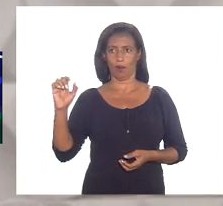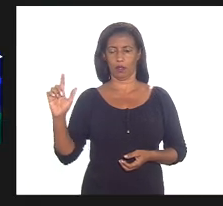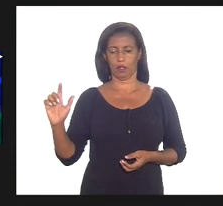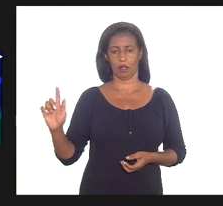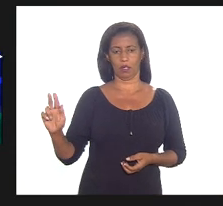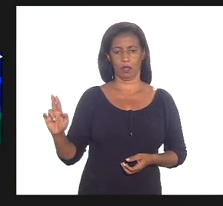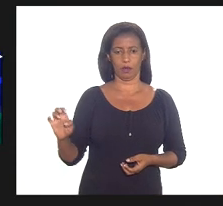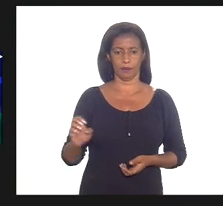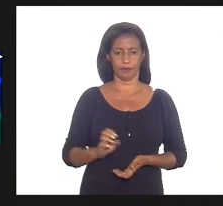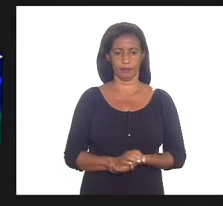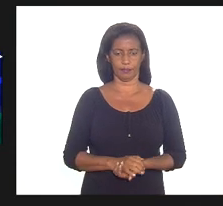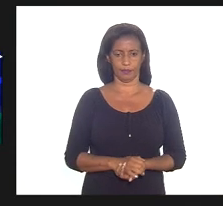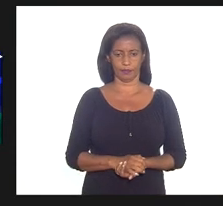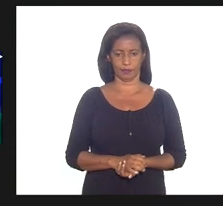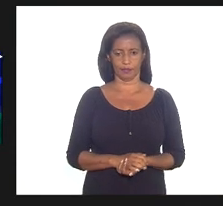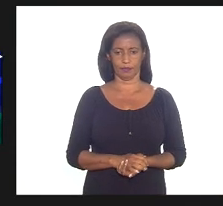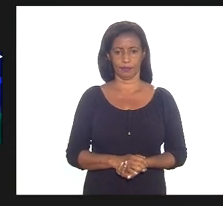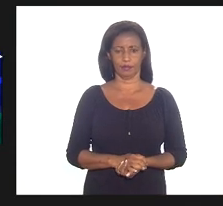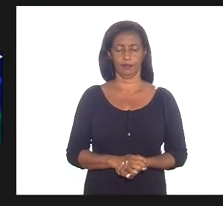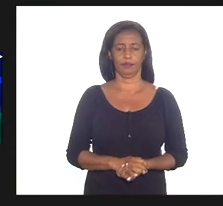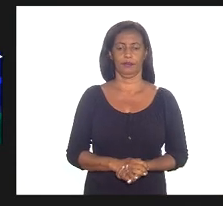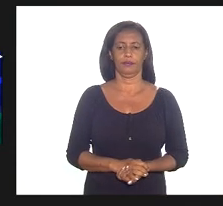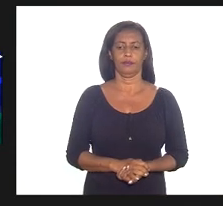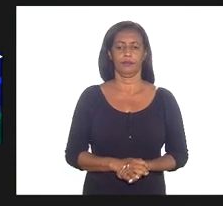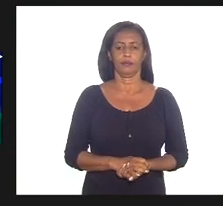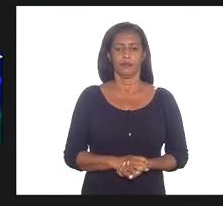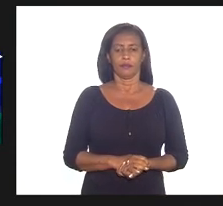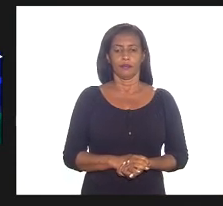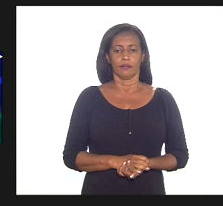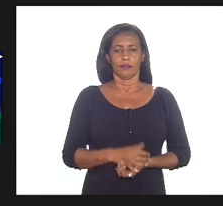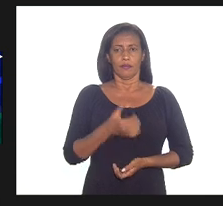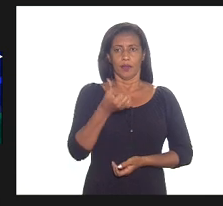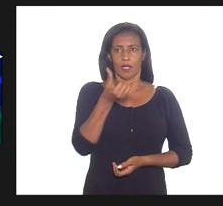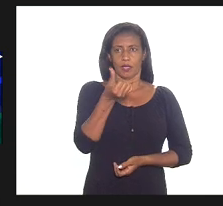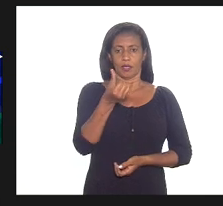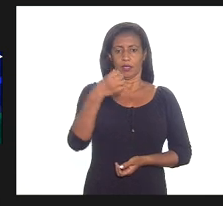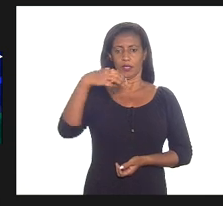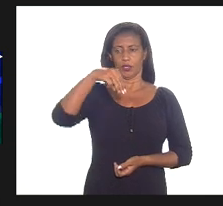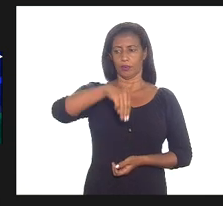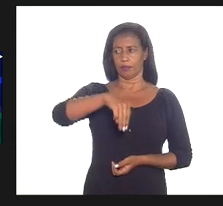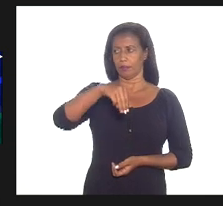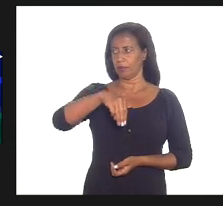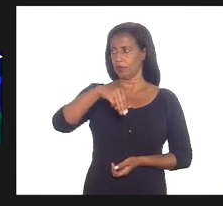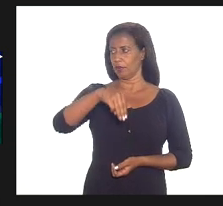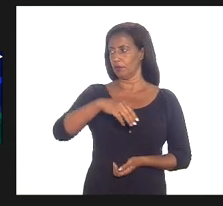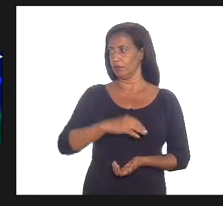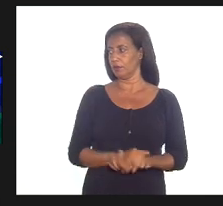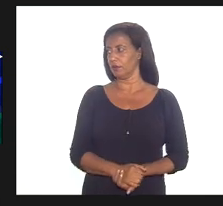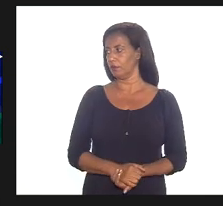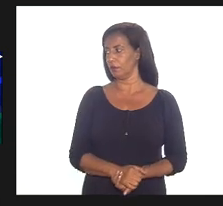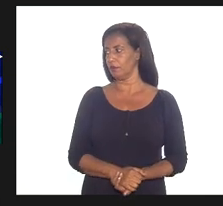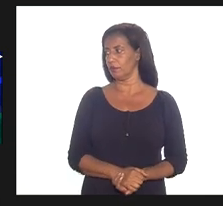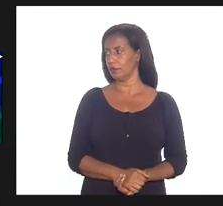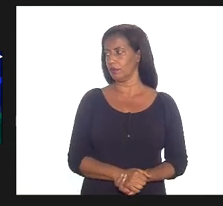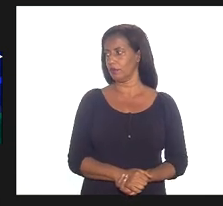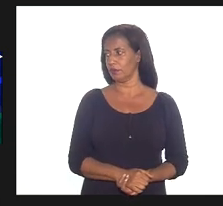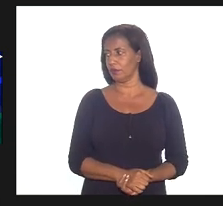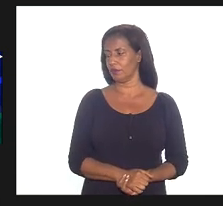proc perdeu agora excelente tem seis minutos para sua manifestação